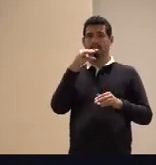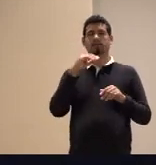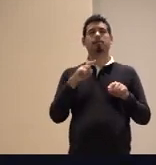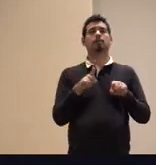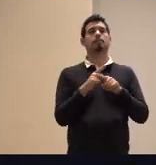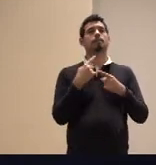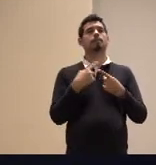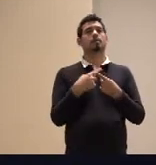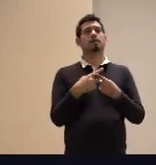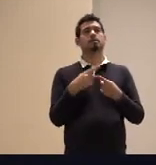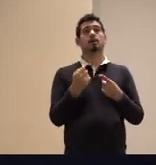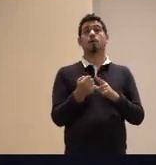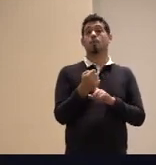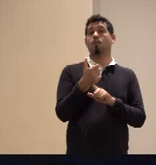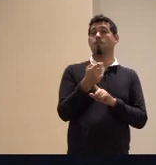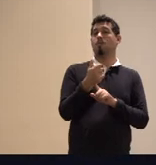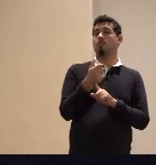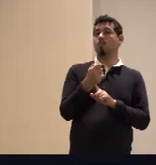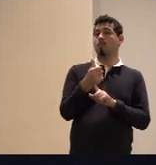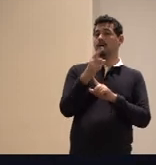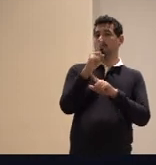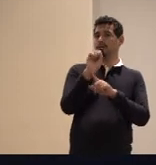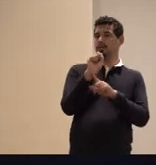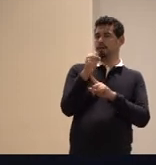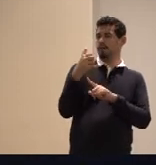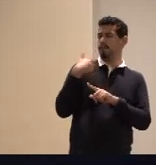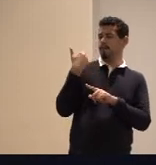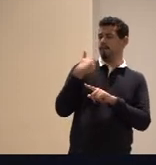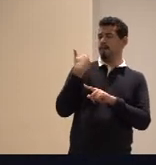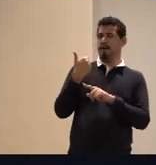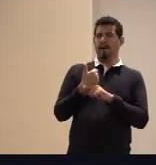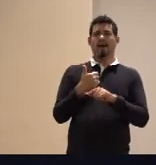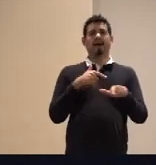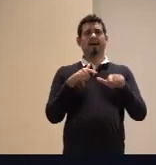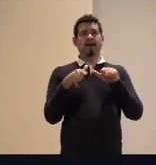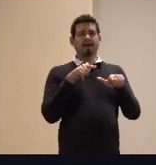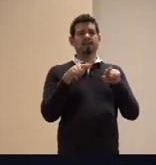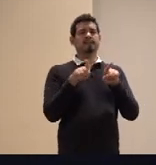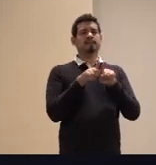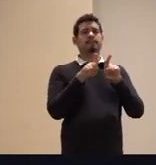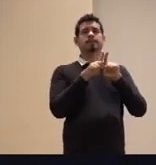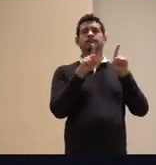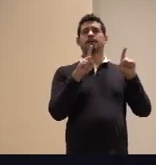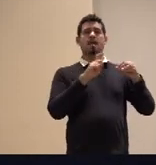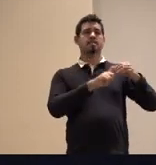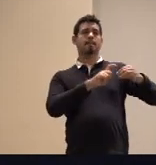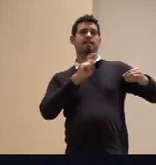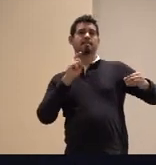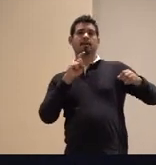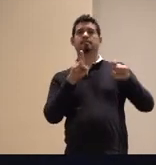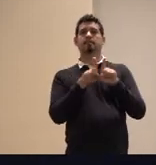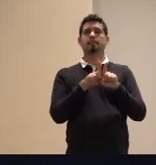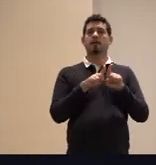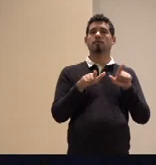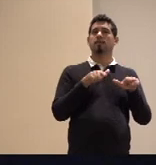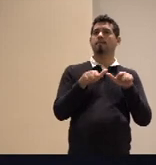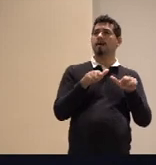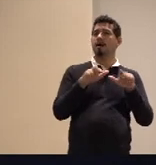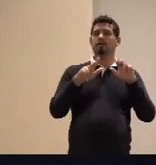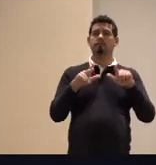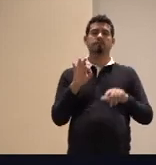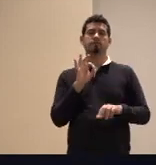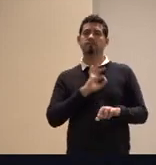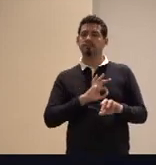já estão quase chegando ali na maioridade, trabalhando a questão da independência, do valor do trabalho, do